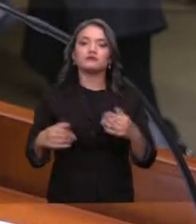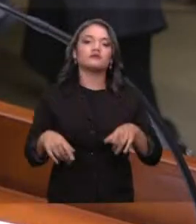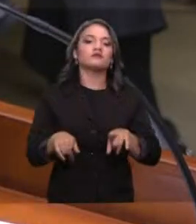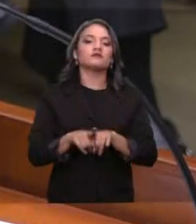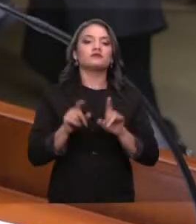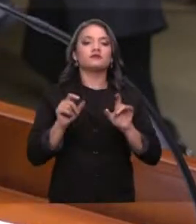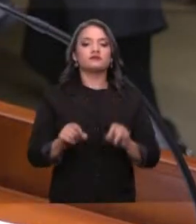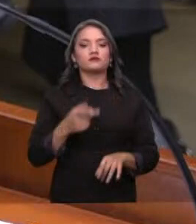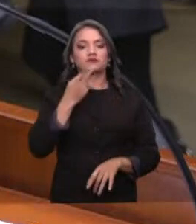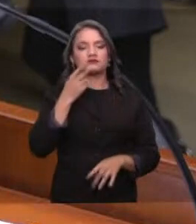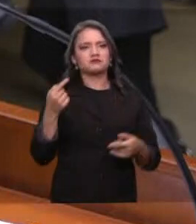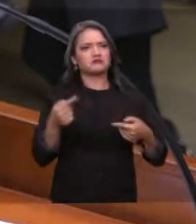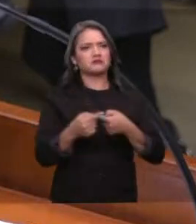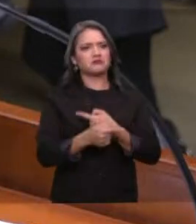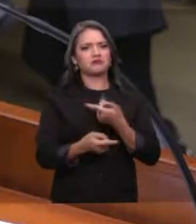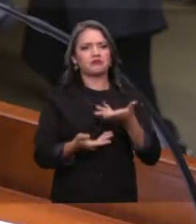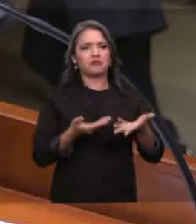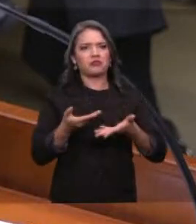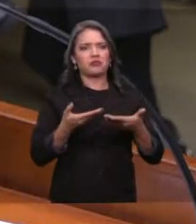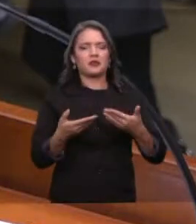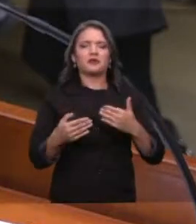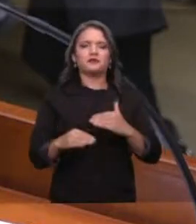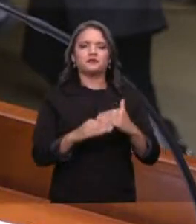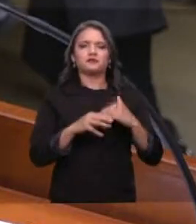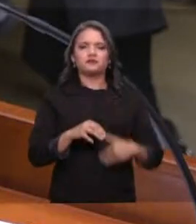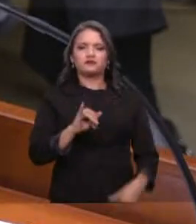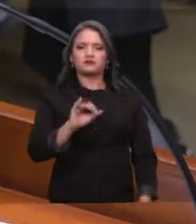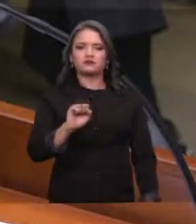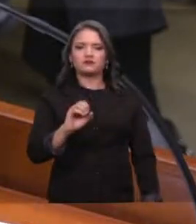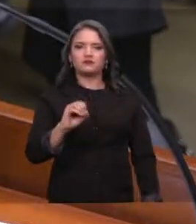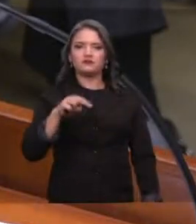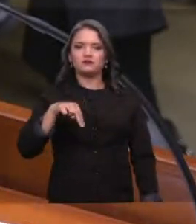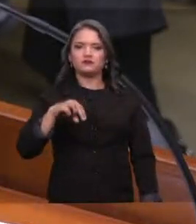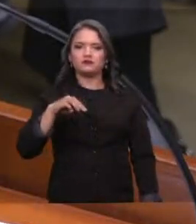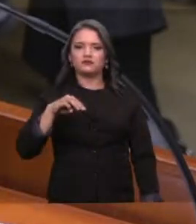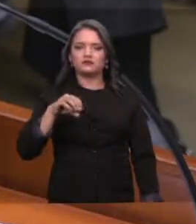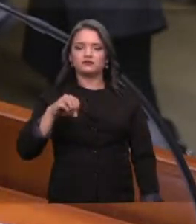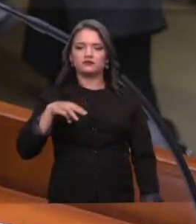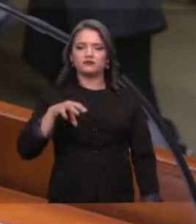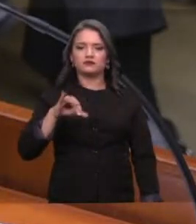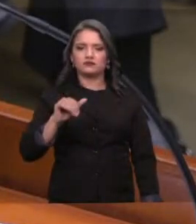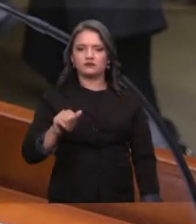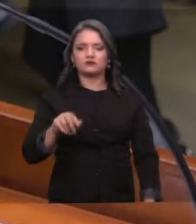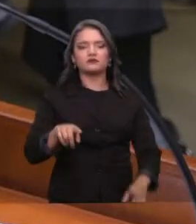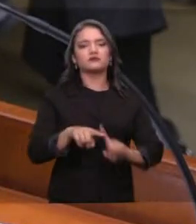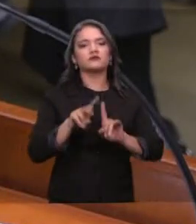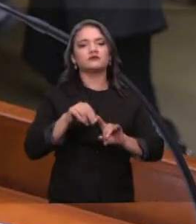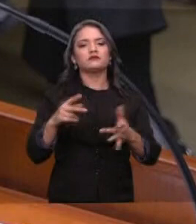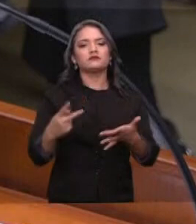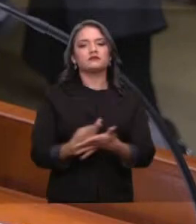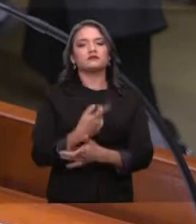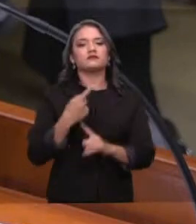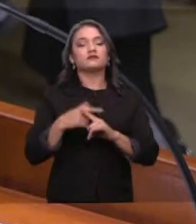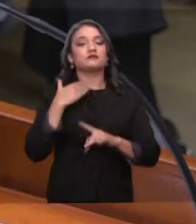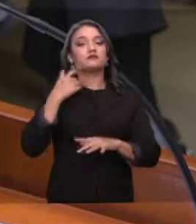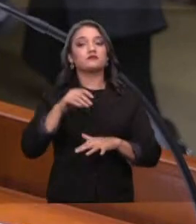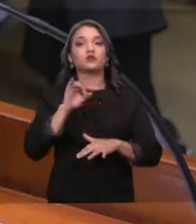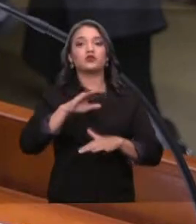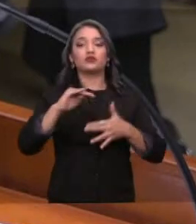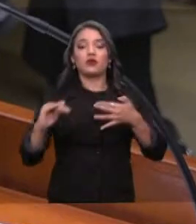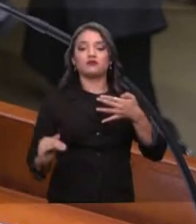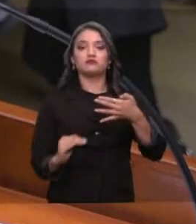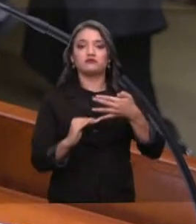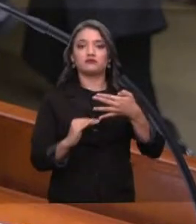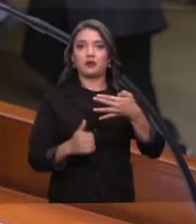de violação à isonomia, que adviria em razão da adoção do juiz das garantias apenas em primeiro grau de jurisdição.